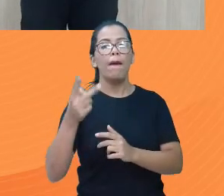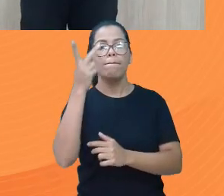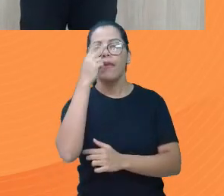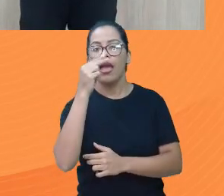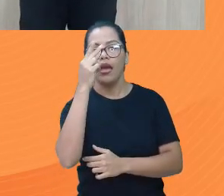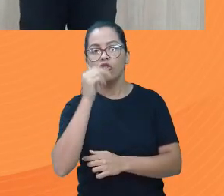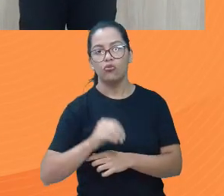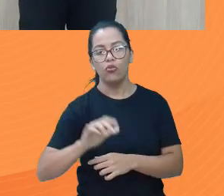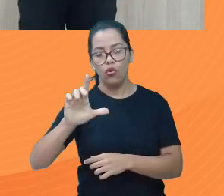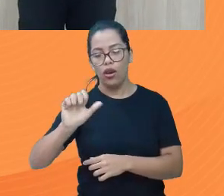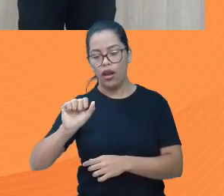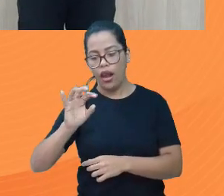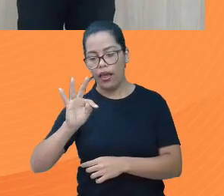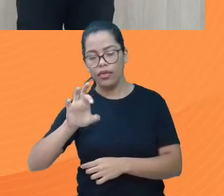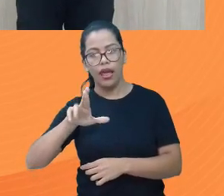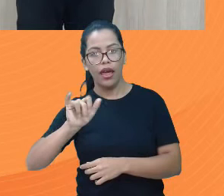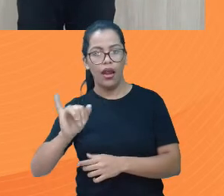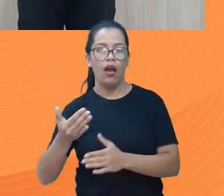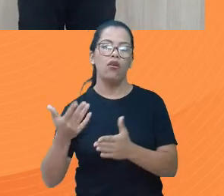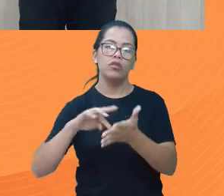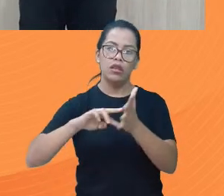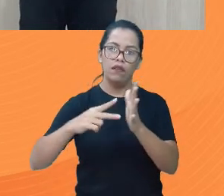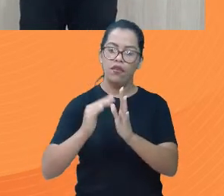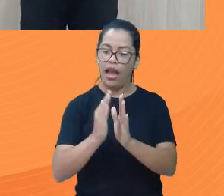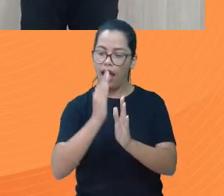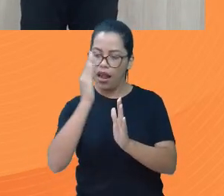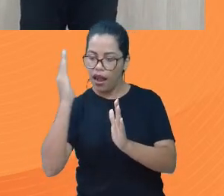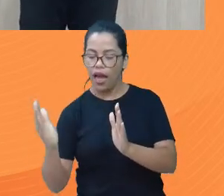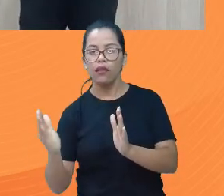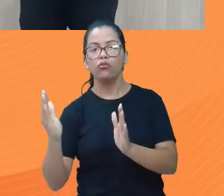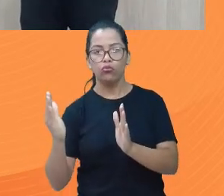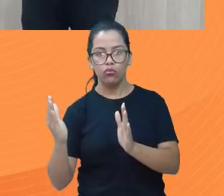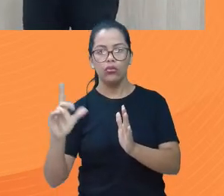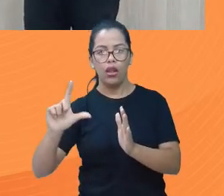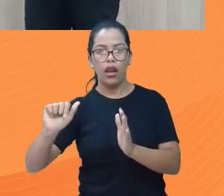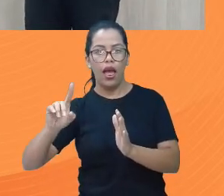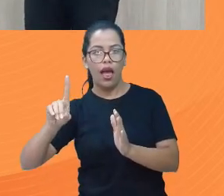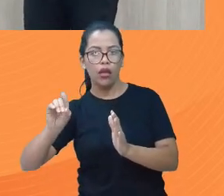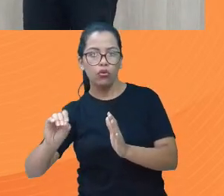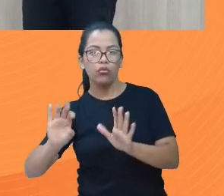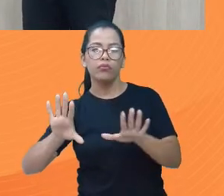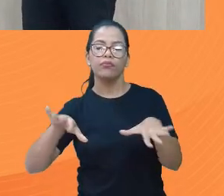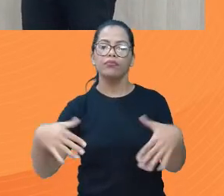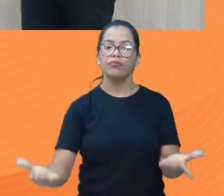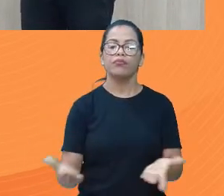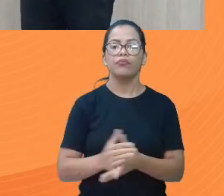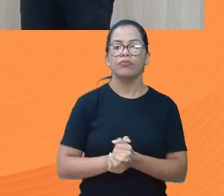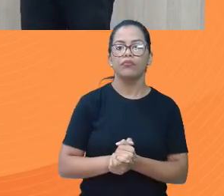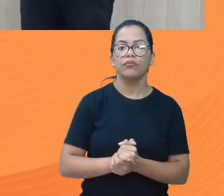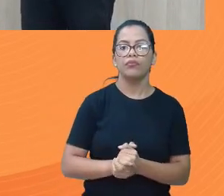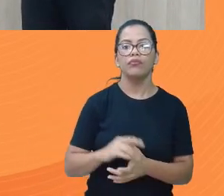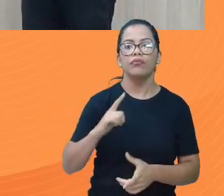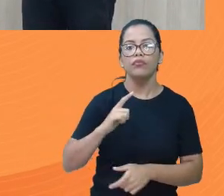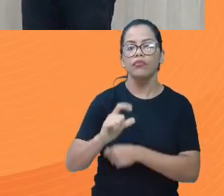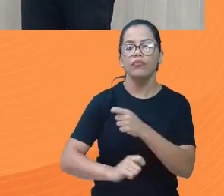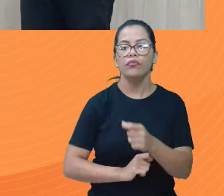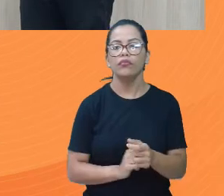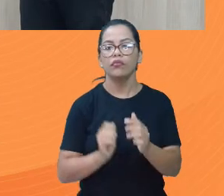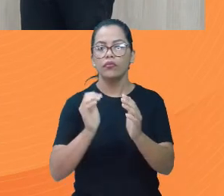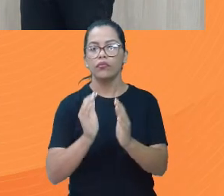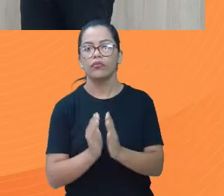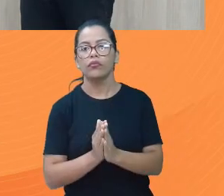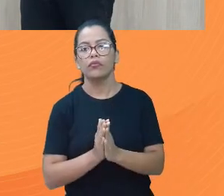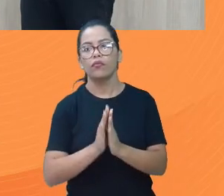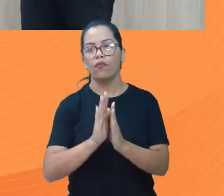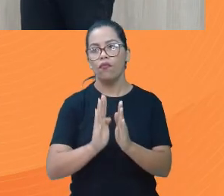significa lado. Então, são ângulos que estão do mesmo lado. Então, observando aqui na sua telinha, eu tenho os ângulos